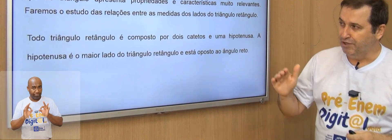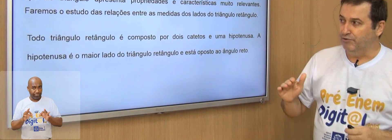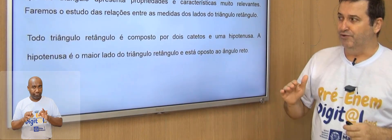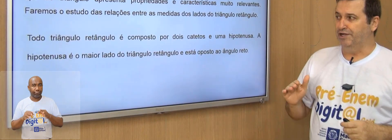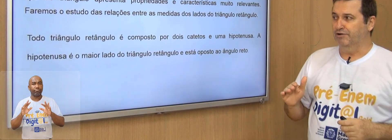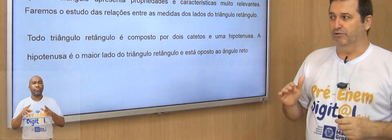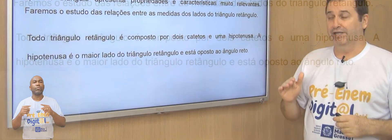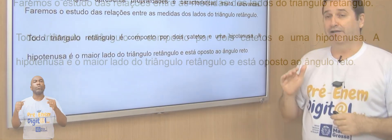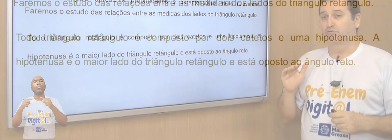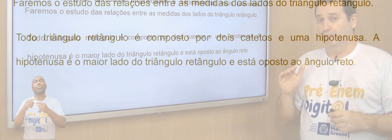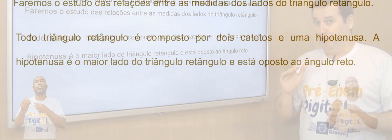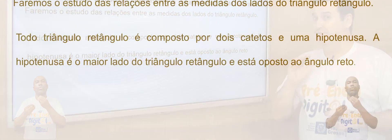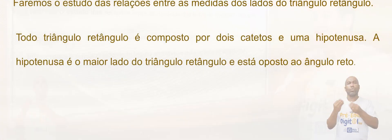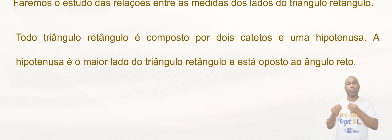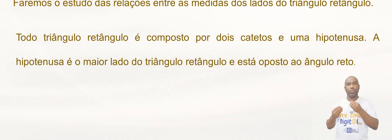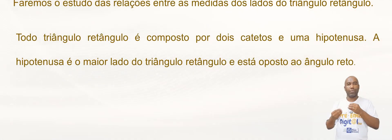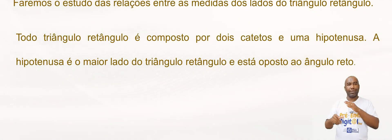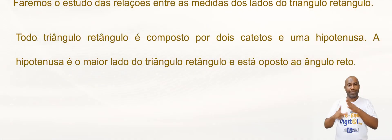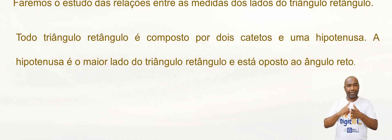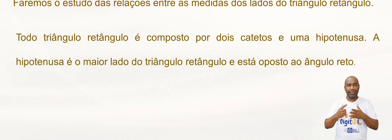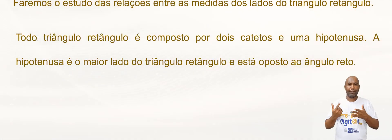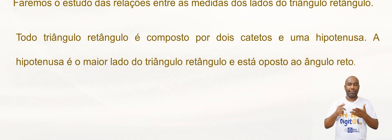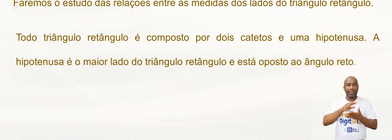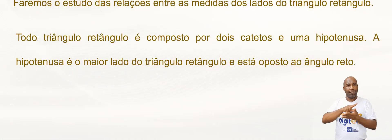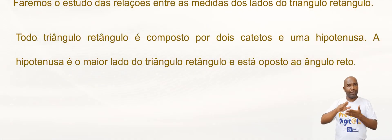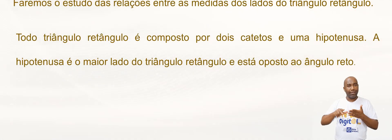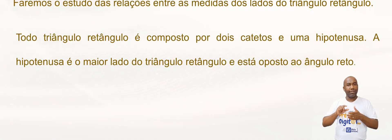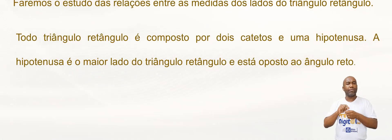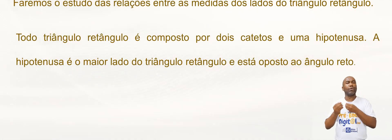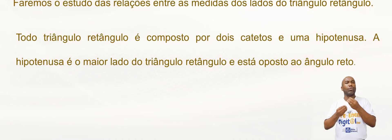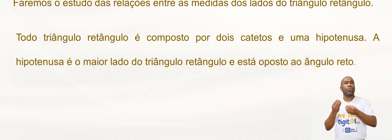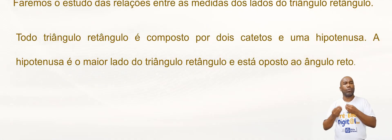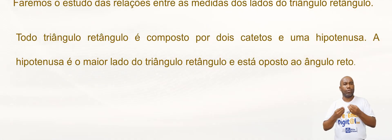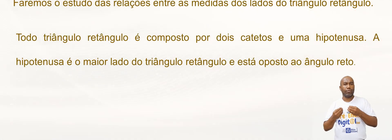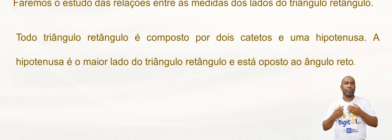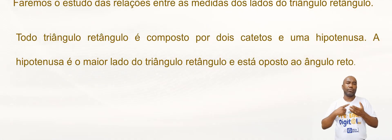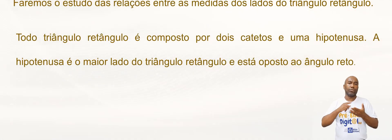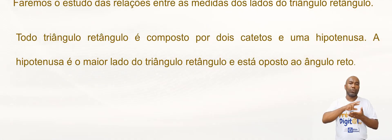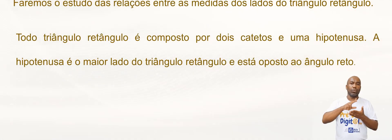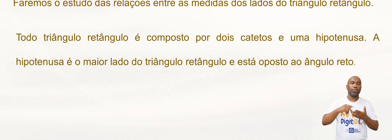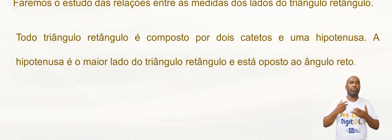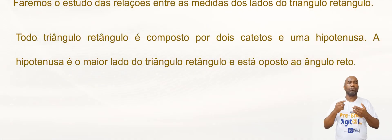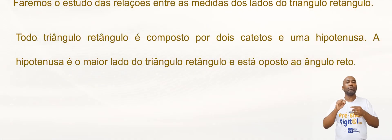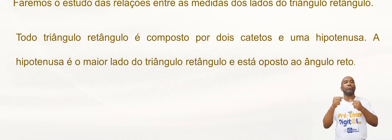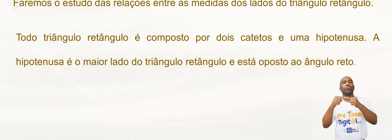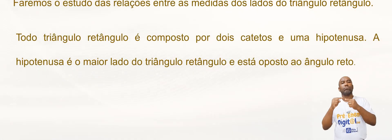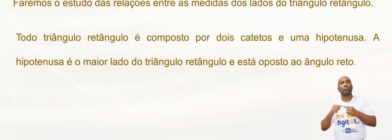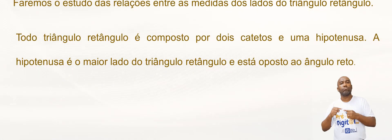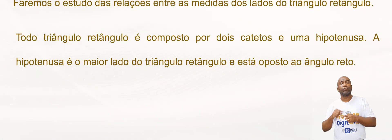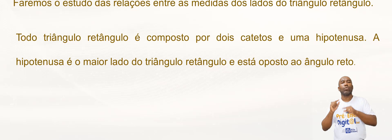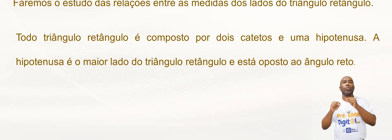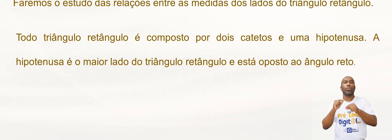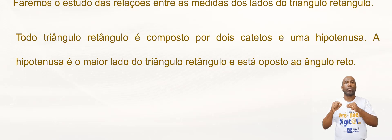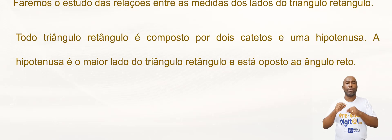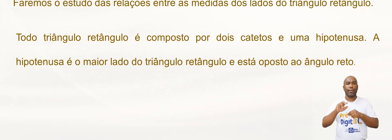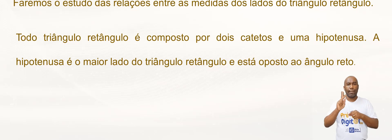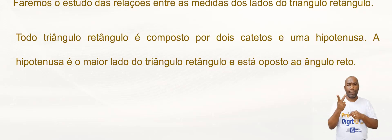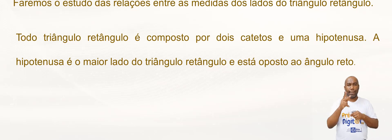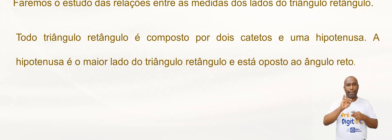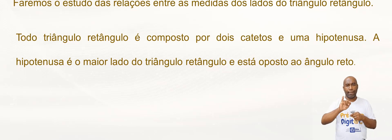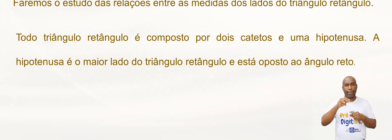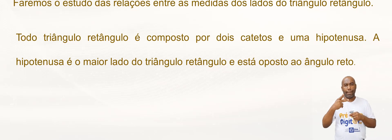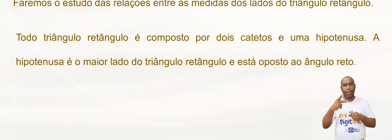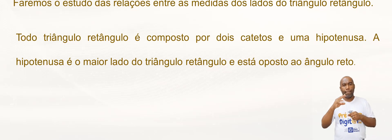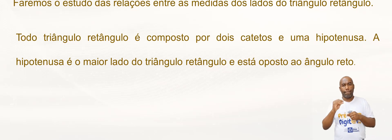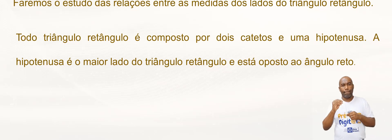lembra que o teu do Triângulo ele é composto de um retângulo ele é composto por Harry Potter a e dois catetos